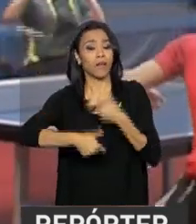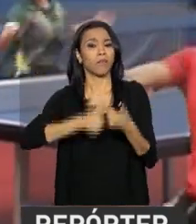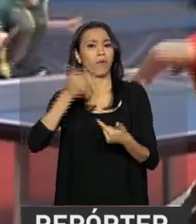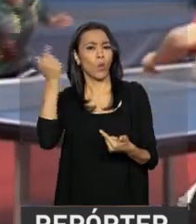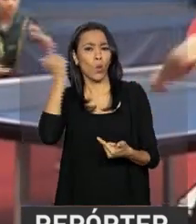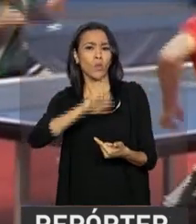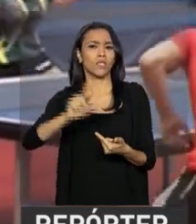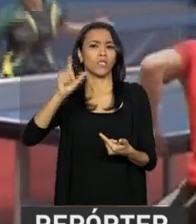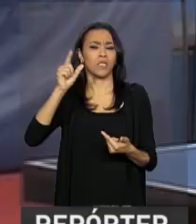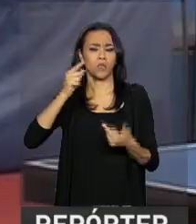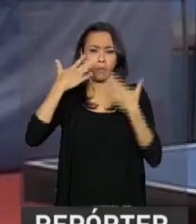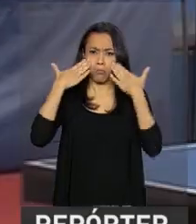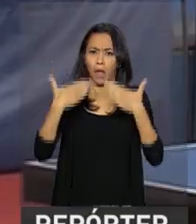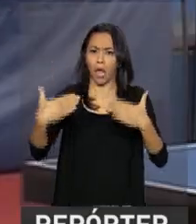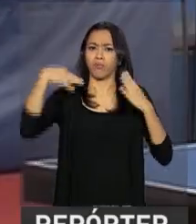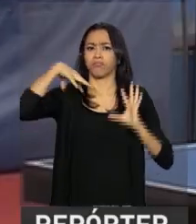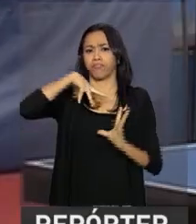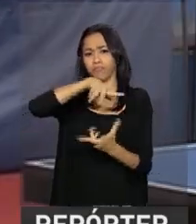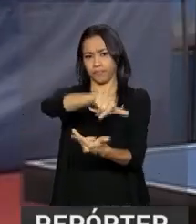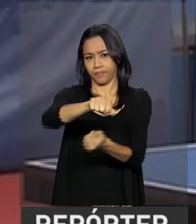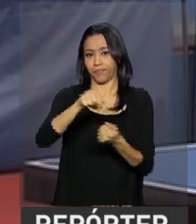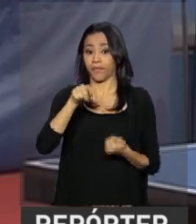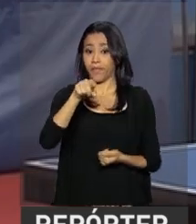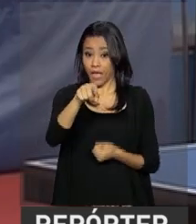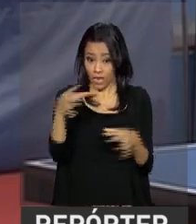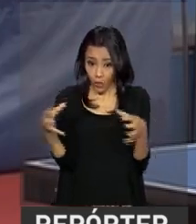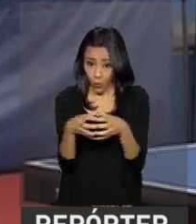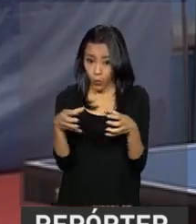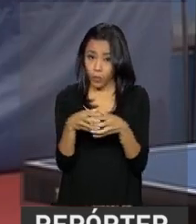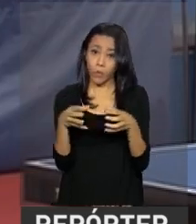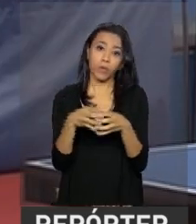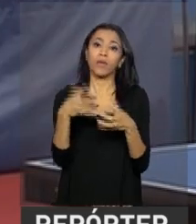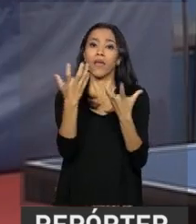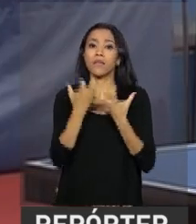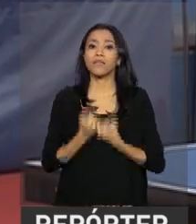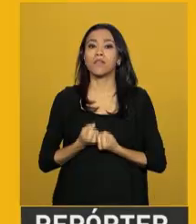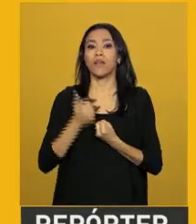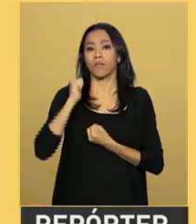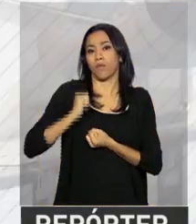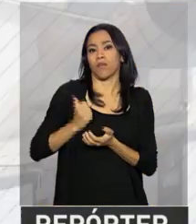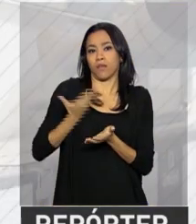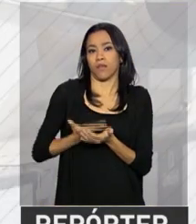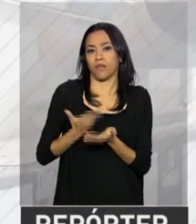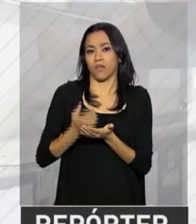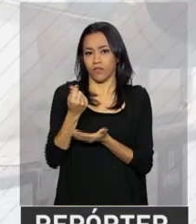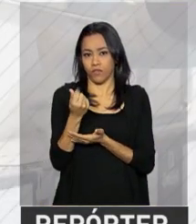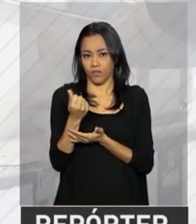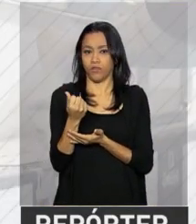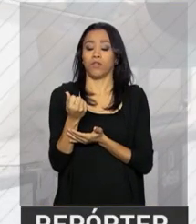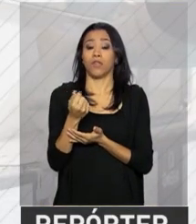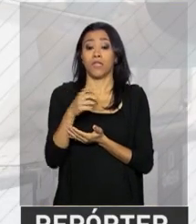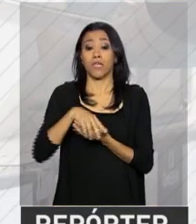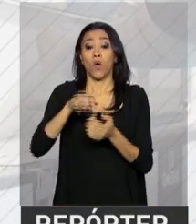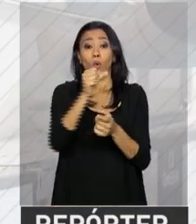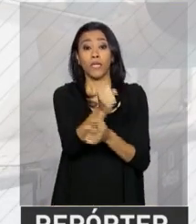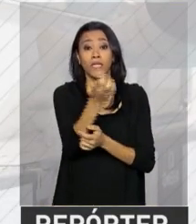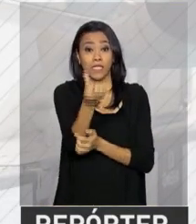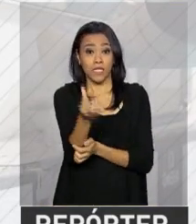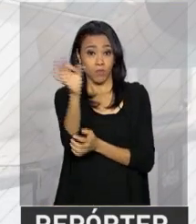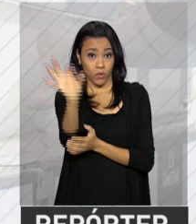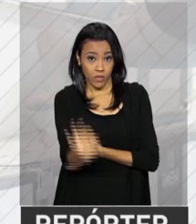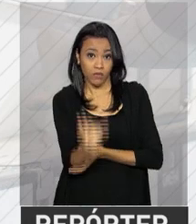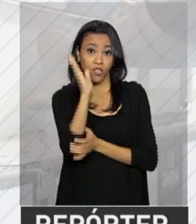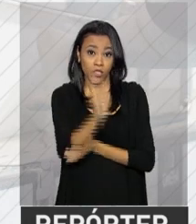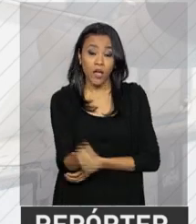nível internacional no adulto. Bruna faz parte do elenco que recebe o Bolsa Atleta e 86% dos atletas que